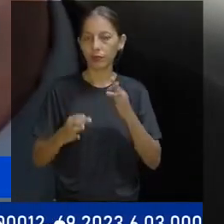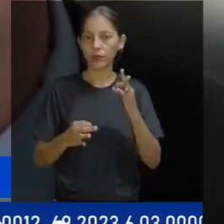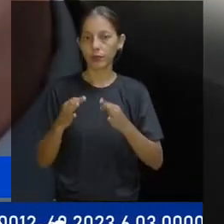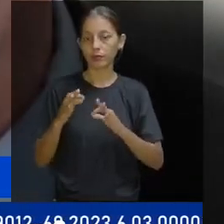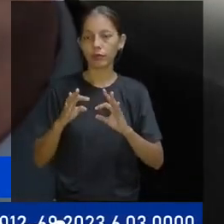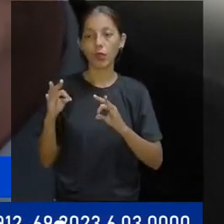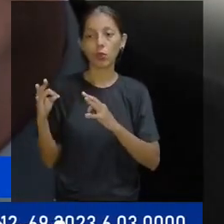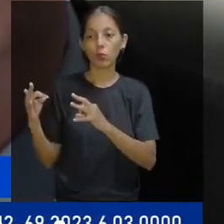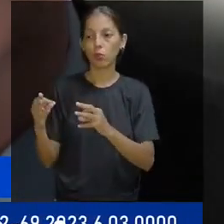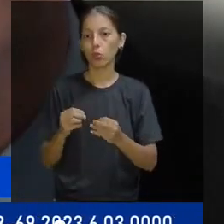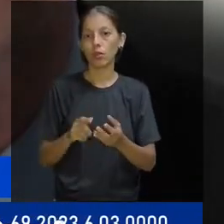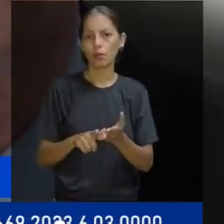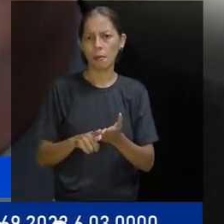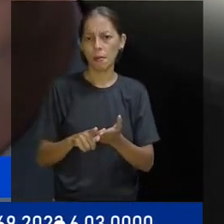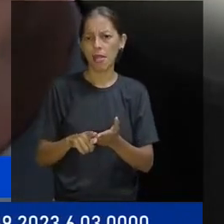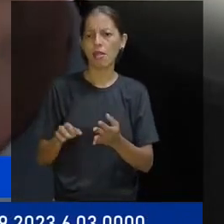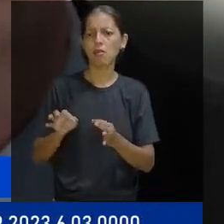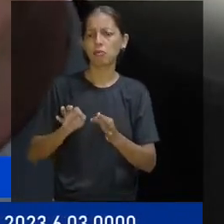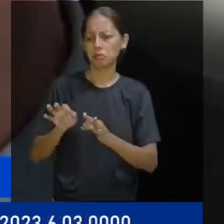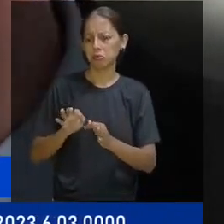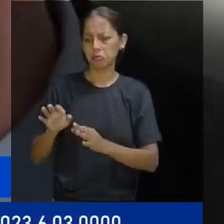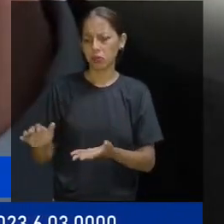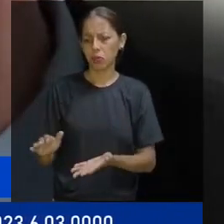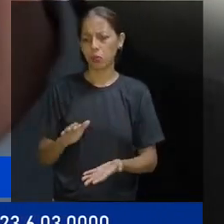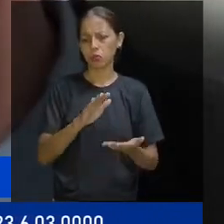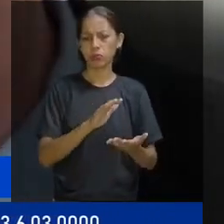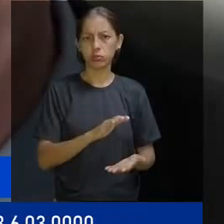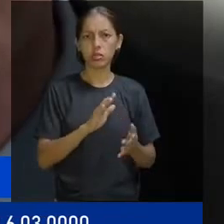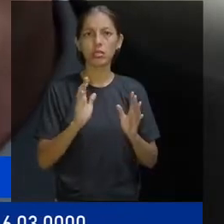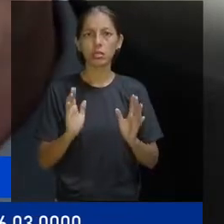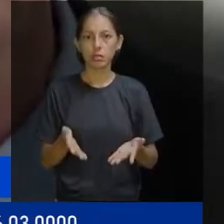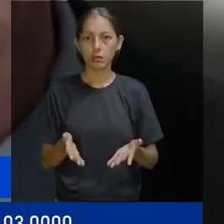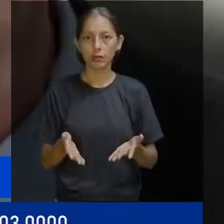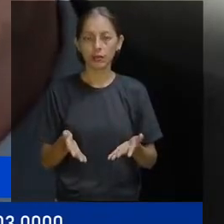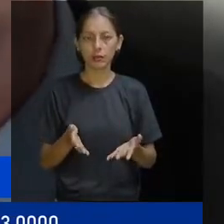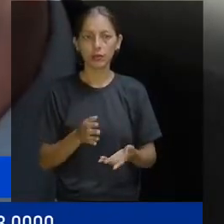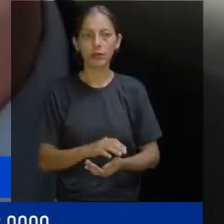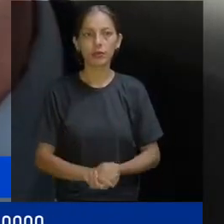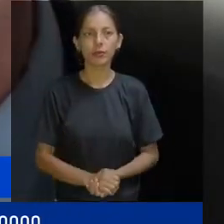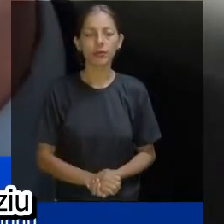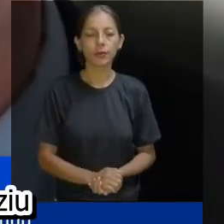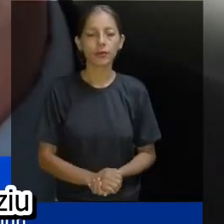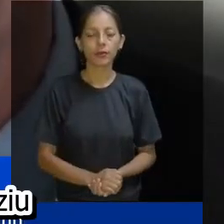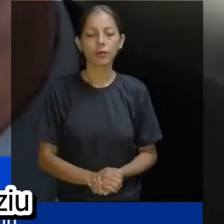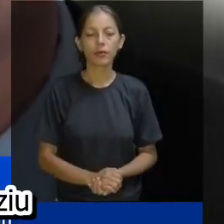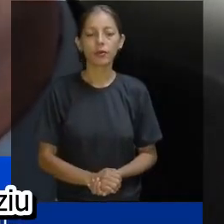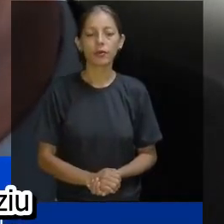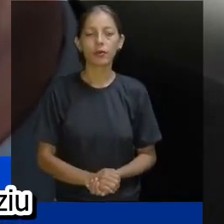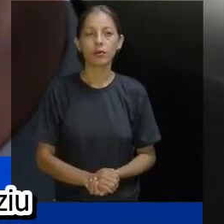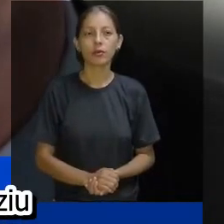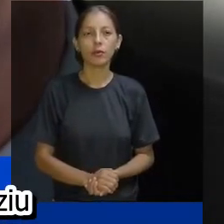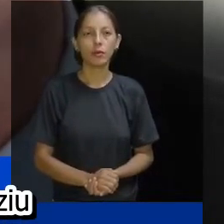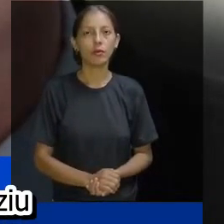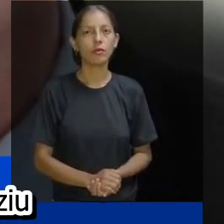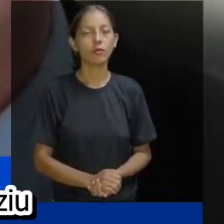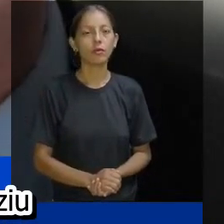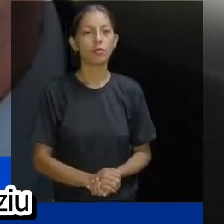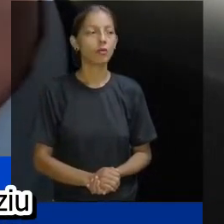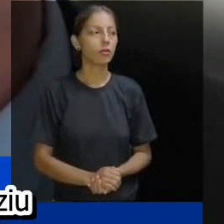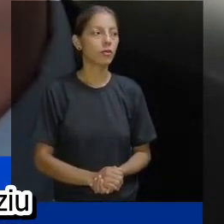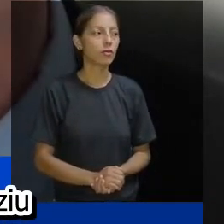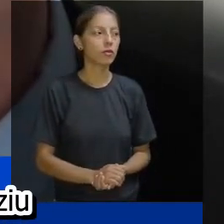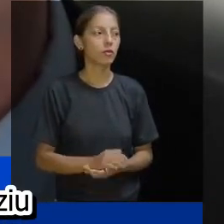papéis que estavam em poder de terceiros. Além disso, apresentou o rol de testemunha. Por sua vez, Eurípides Gomes de